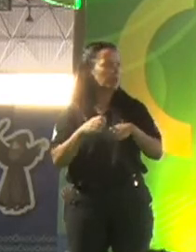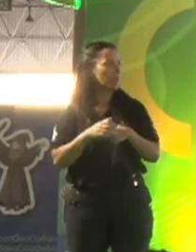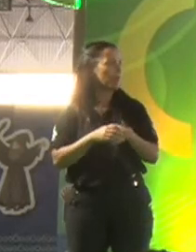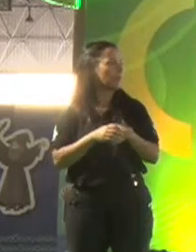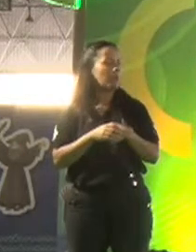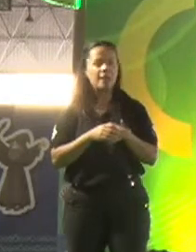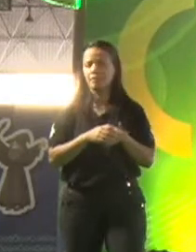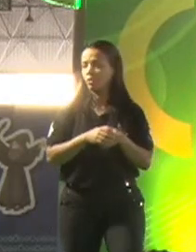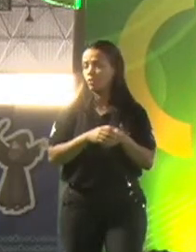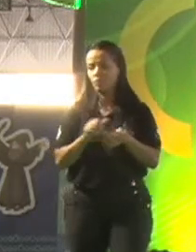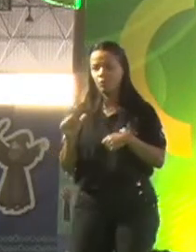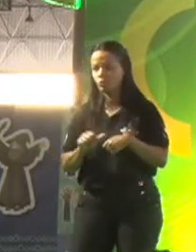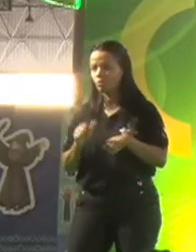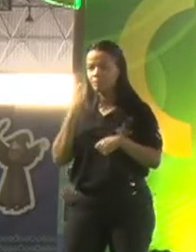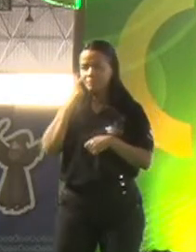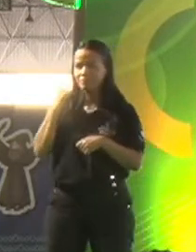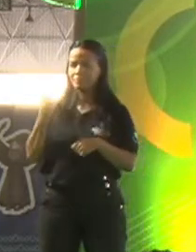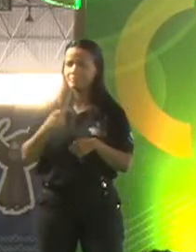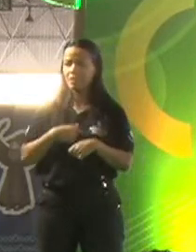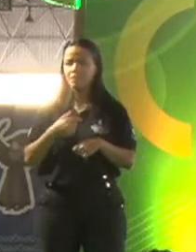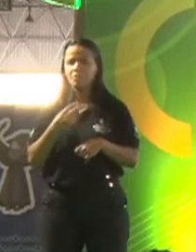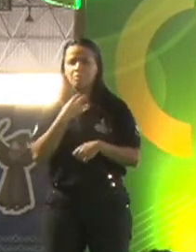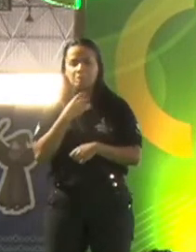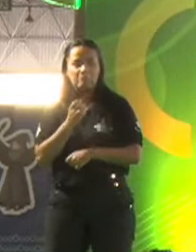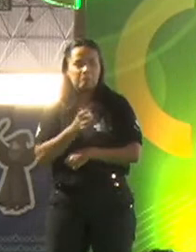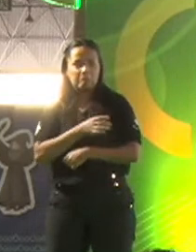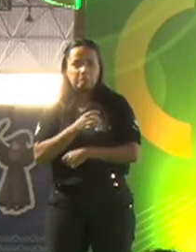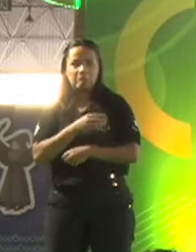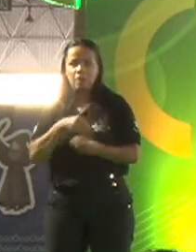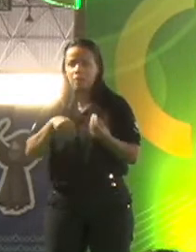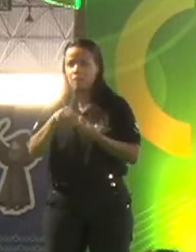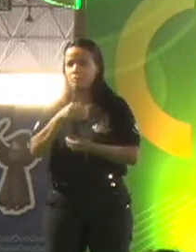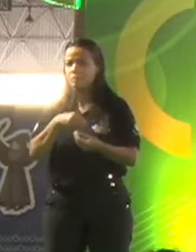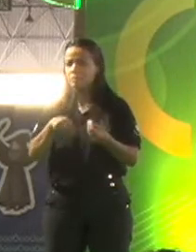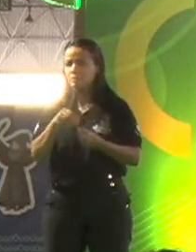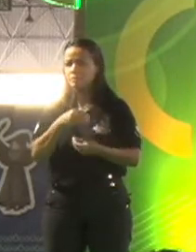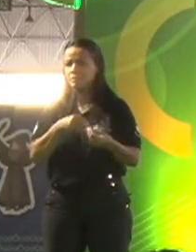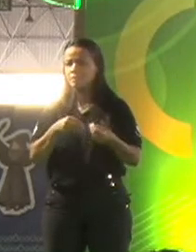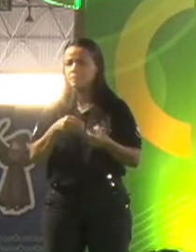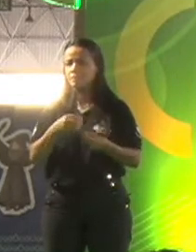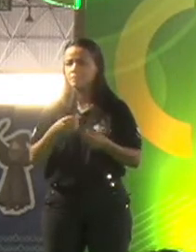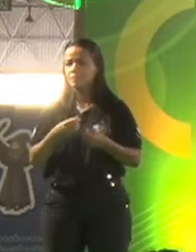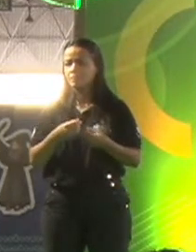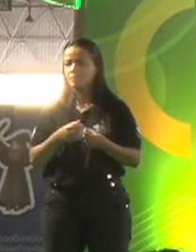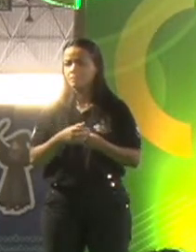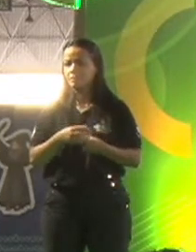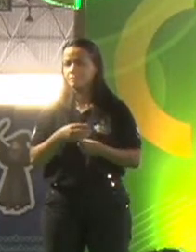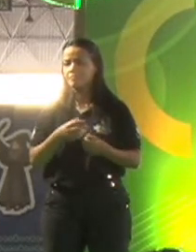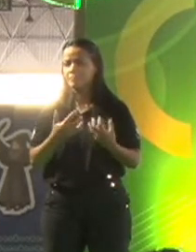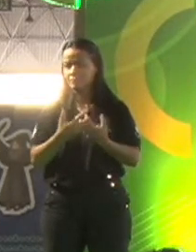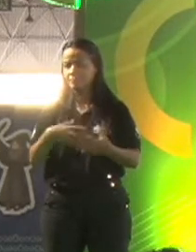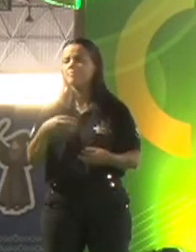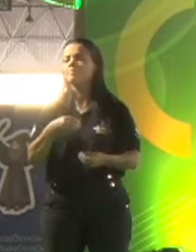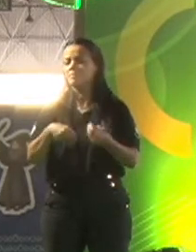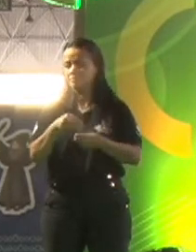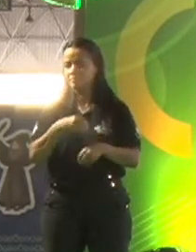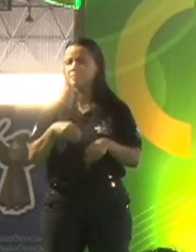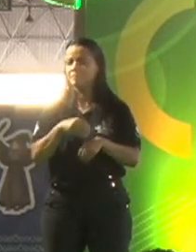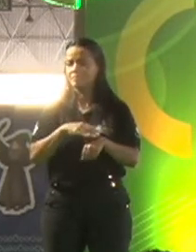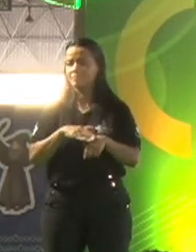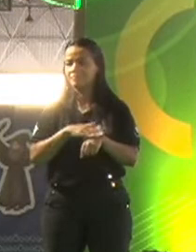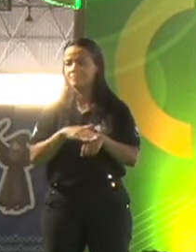então é o que a gente não pode mais ter medo a gente precisa misturar tudo é conversar com todo mundo e conhecer um pouco de tudo para